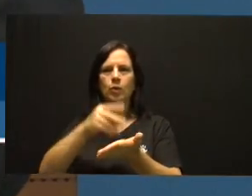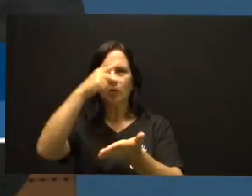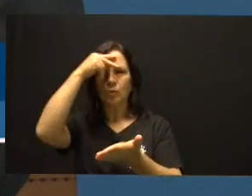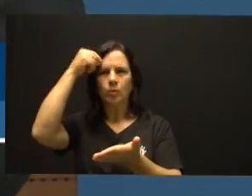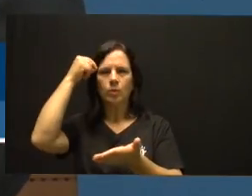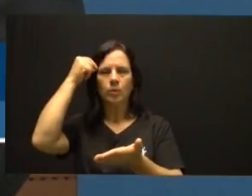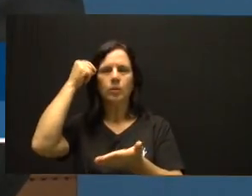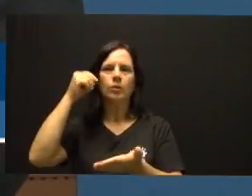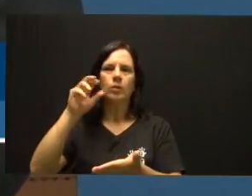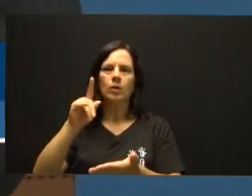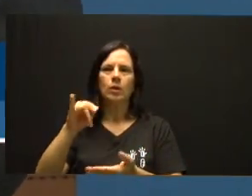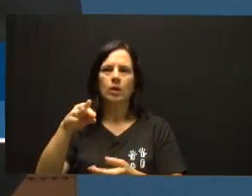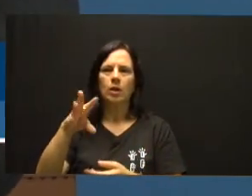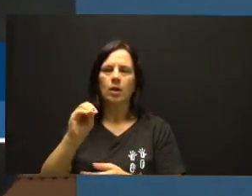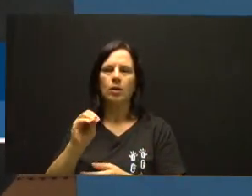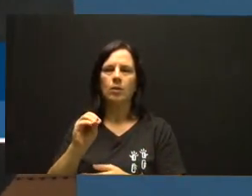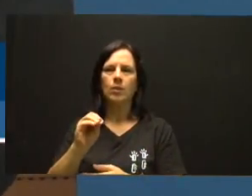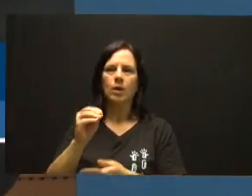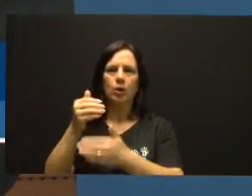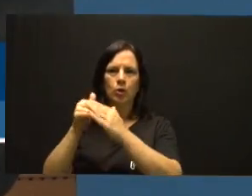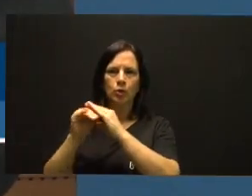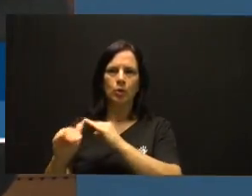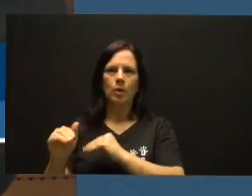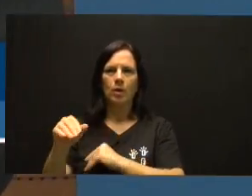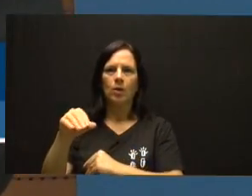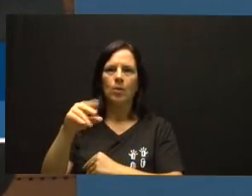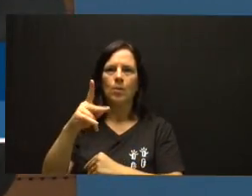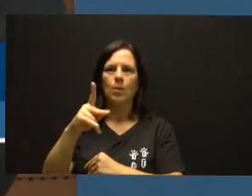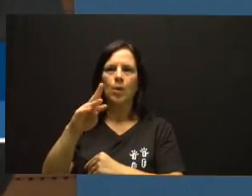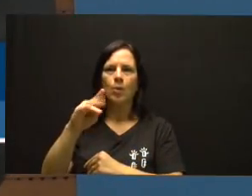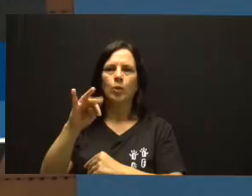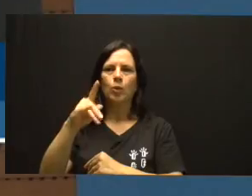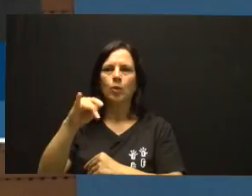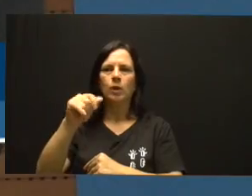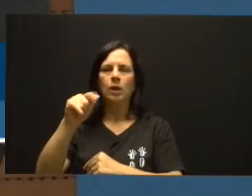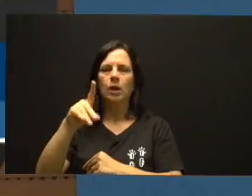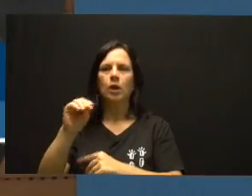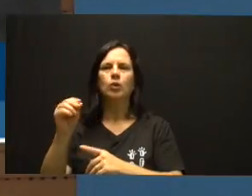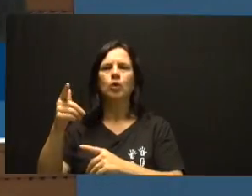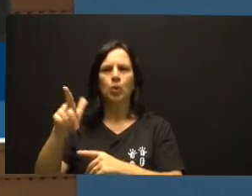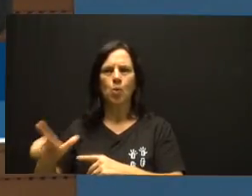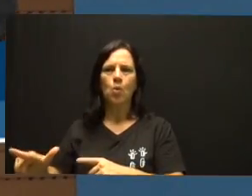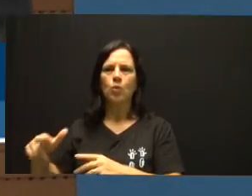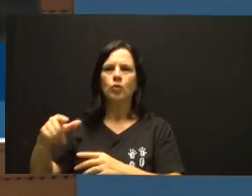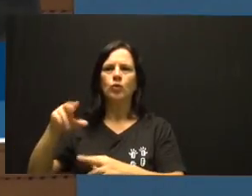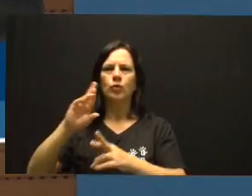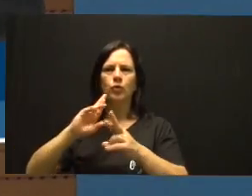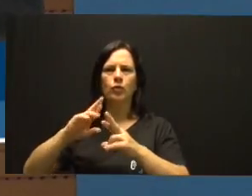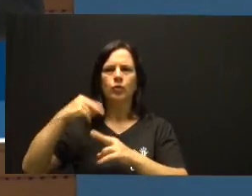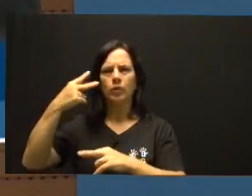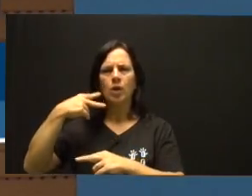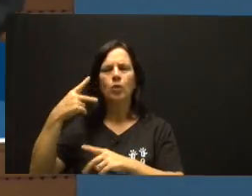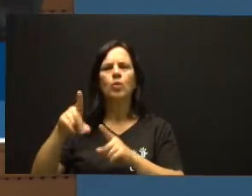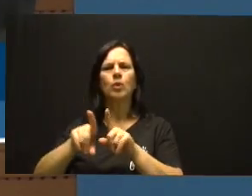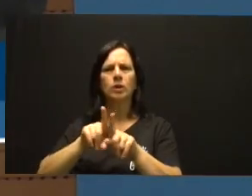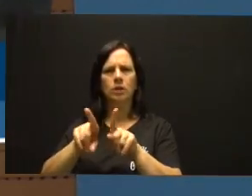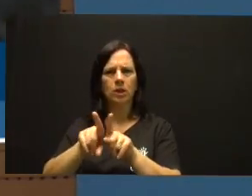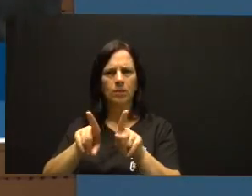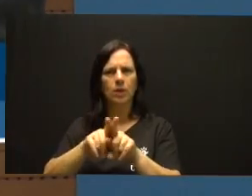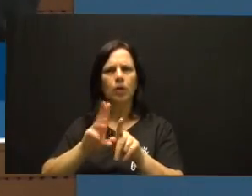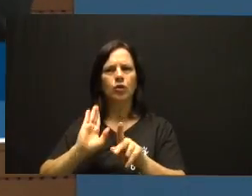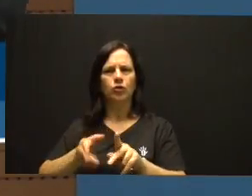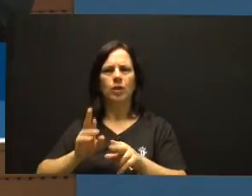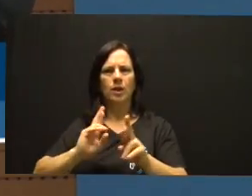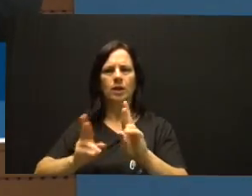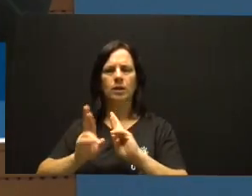prefeito Ademário da Silva Oliveira, como vereador Dinho, como eu já tive denúncias, e outros vereadores que apresentaram as denúncias. E as denúncias